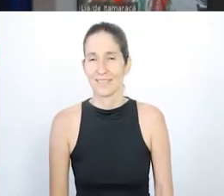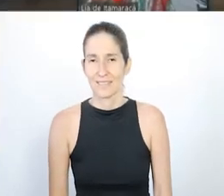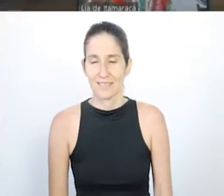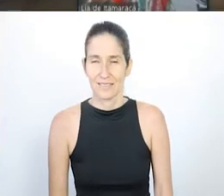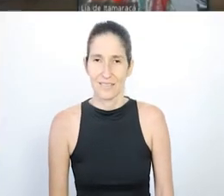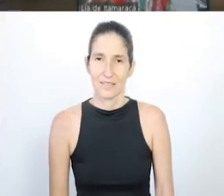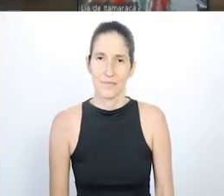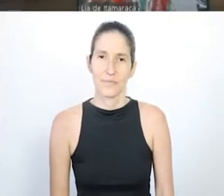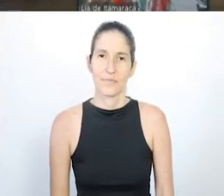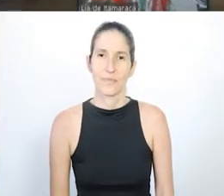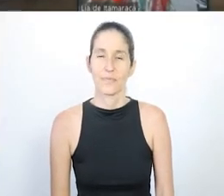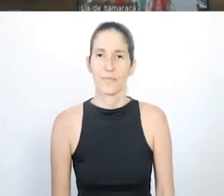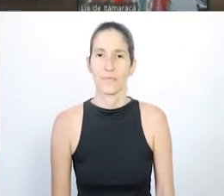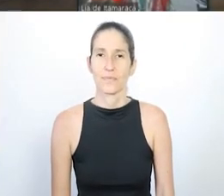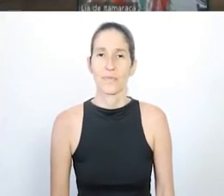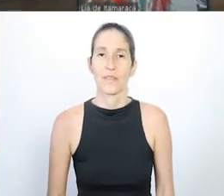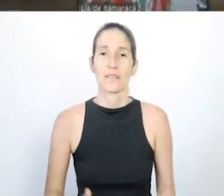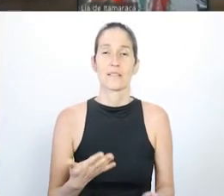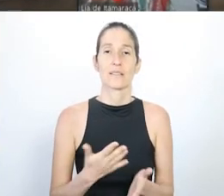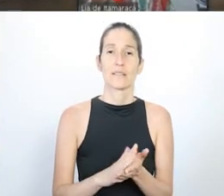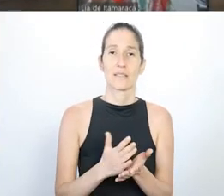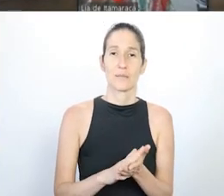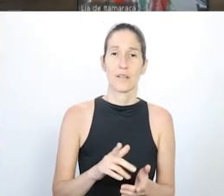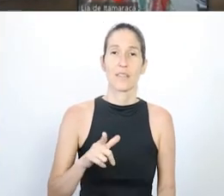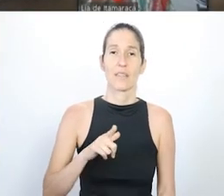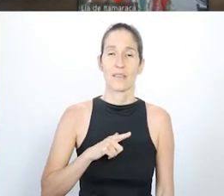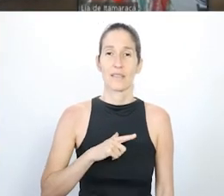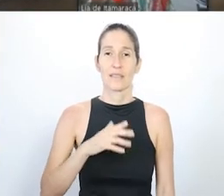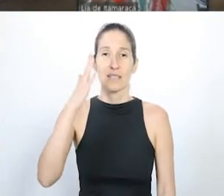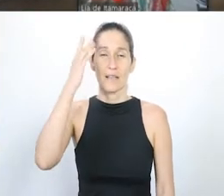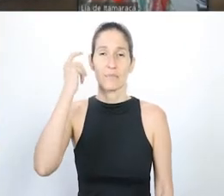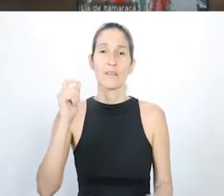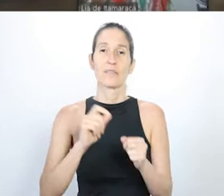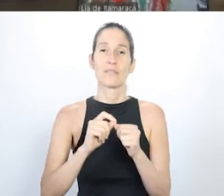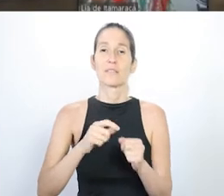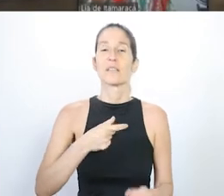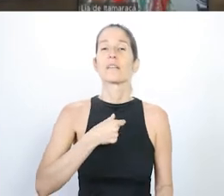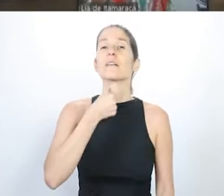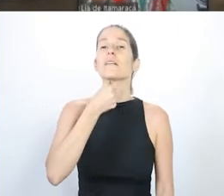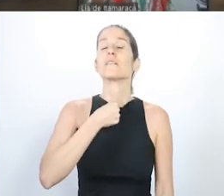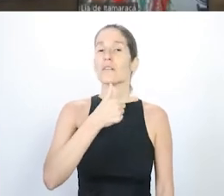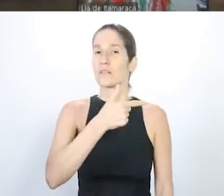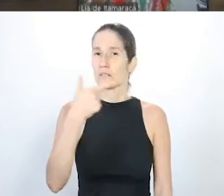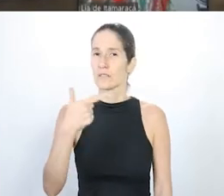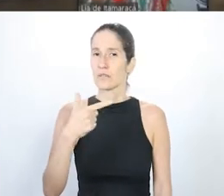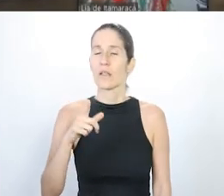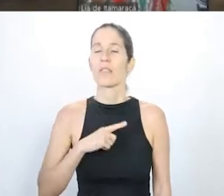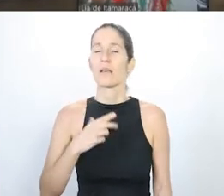Sambador tem que saber fazer segunda ao parceiro, a palma...